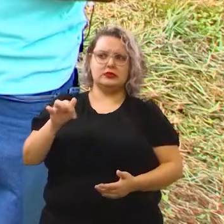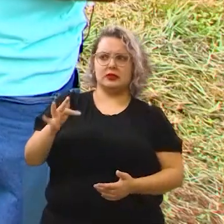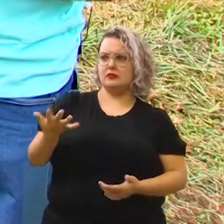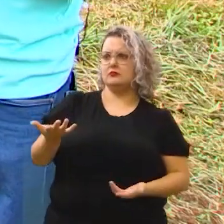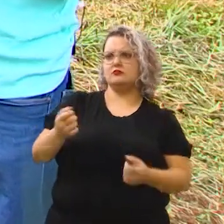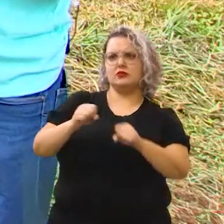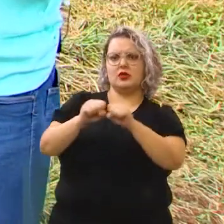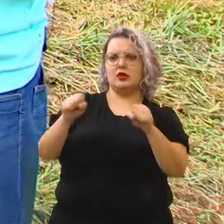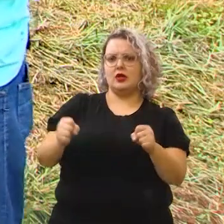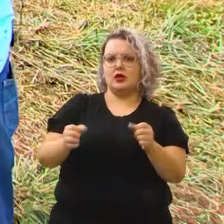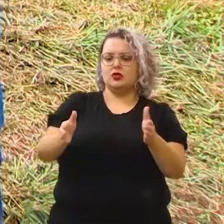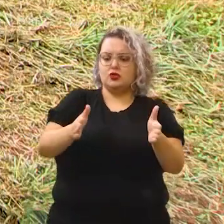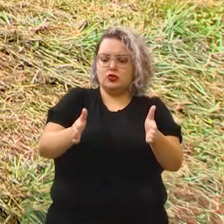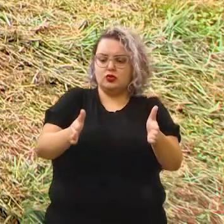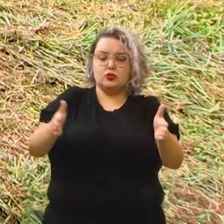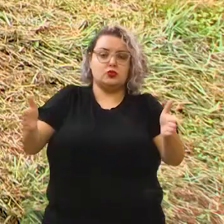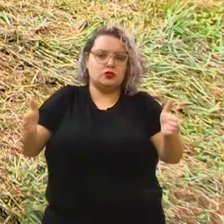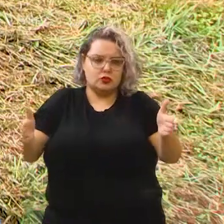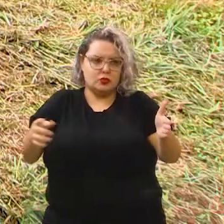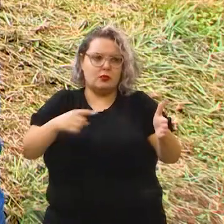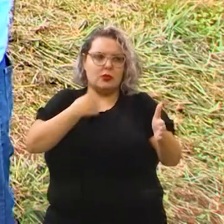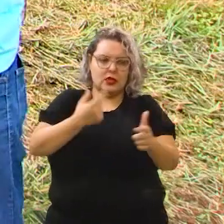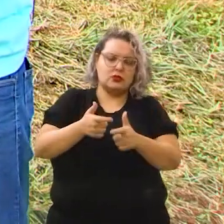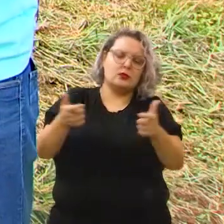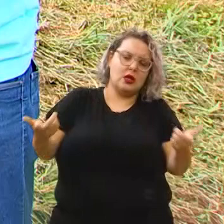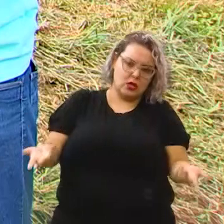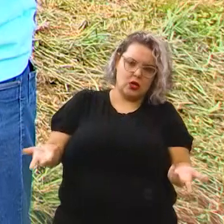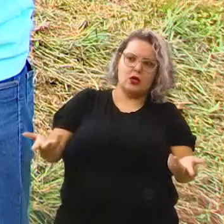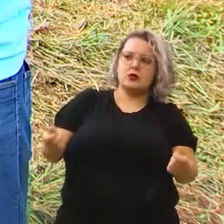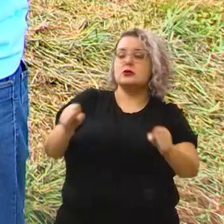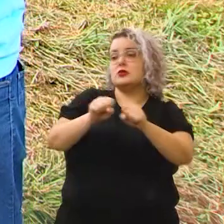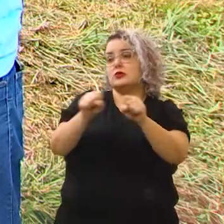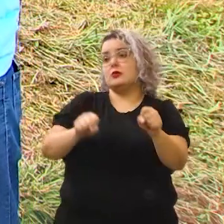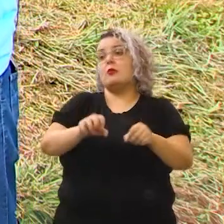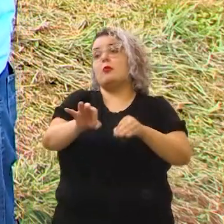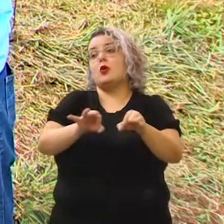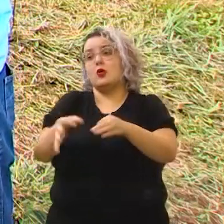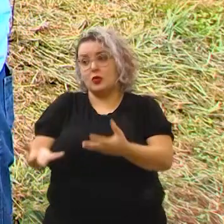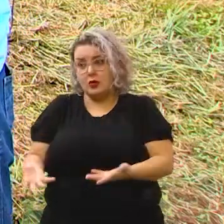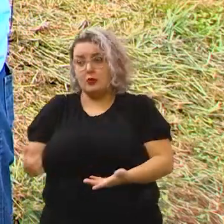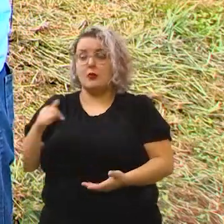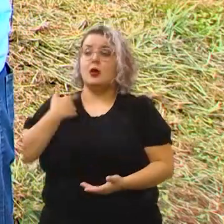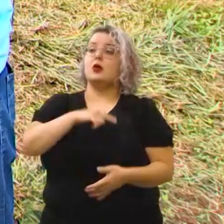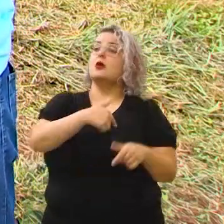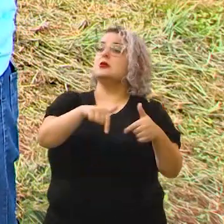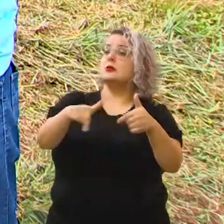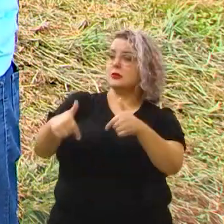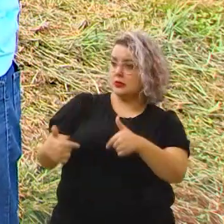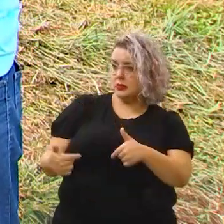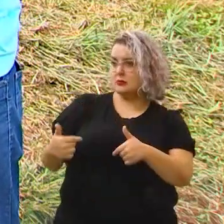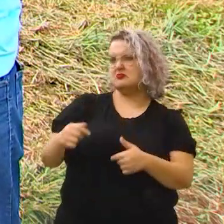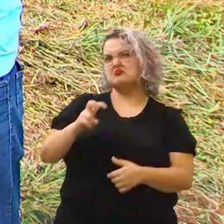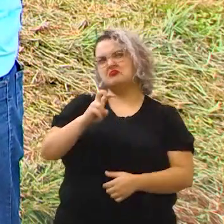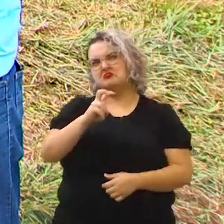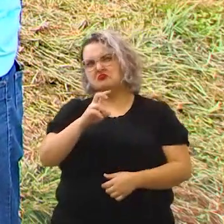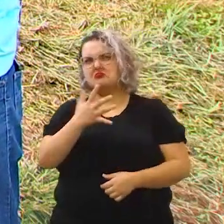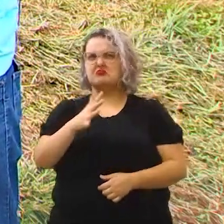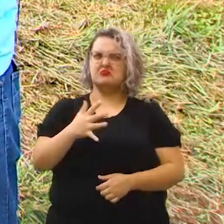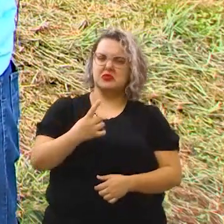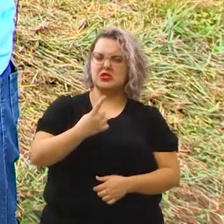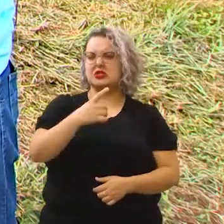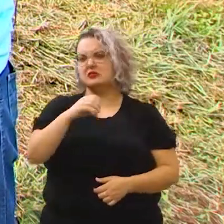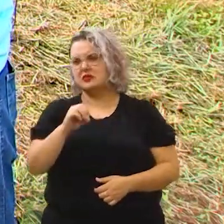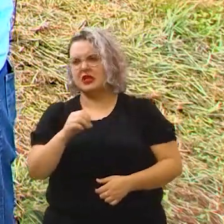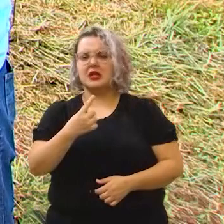de sistemas de médio e longo prazo, tá? Então, são sistemas que são projetados para a gente trabalhar com eles de 5 a